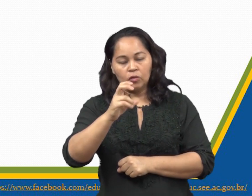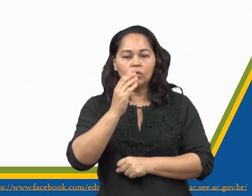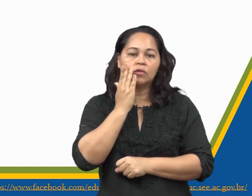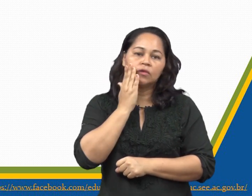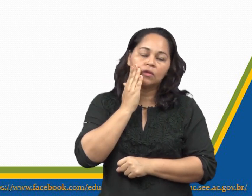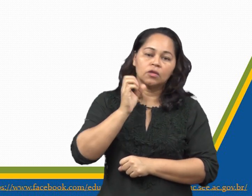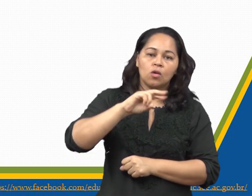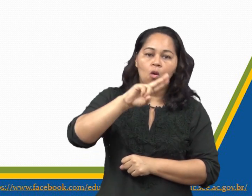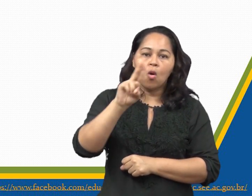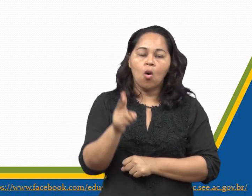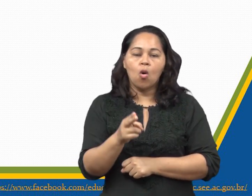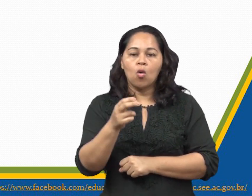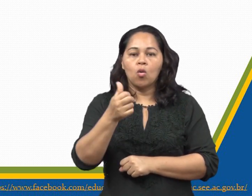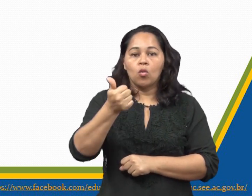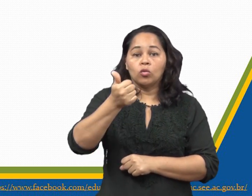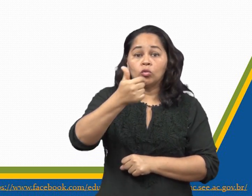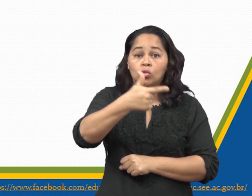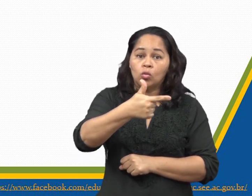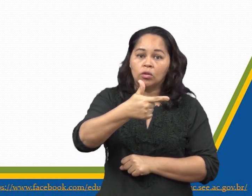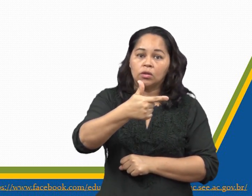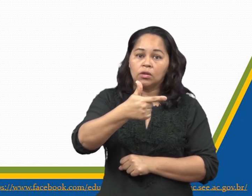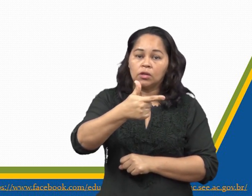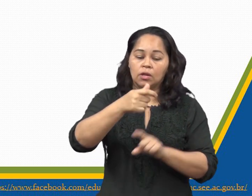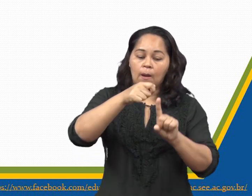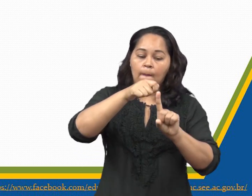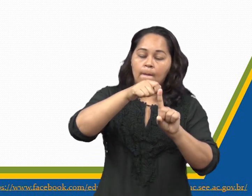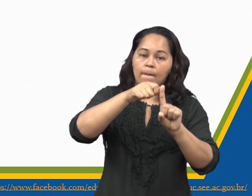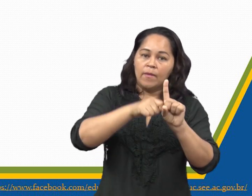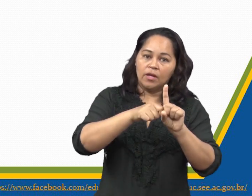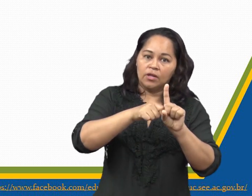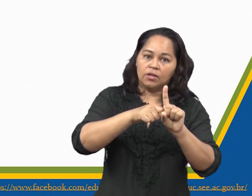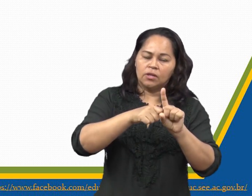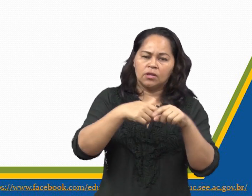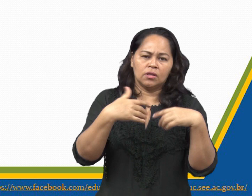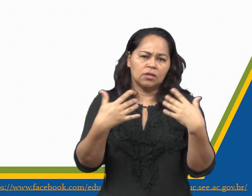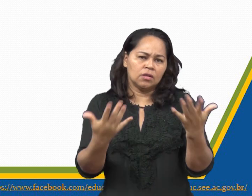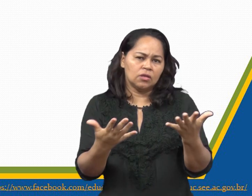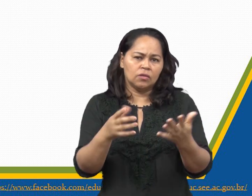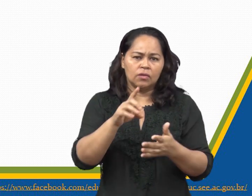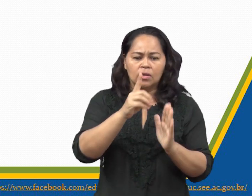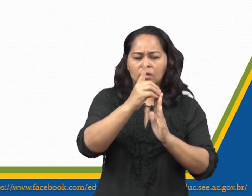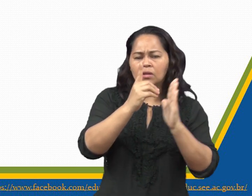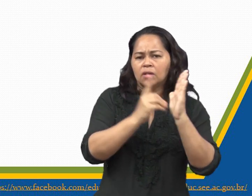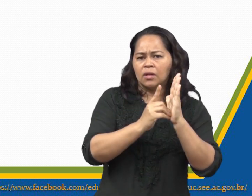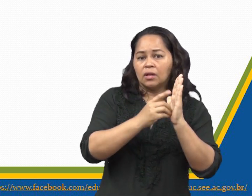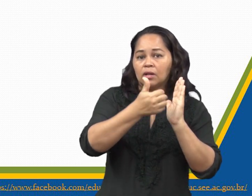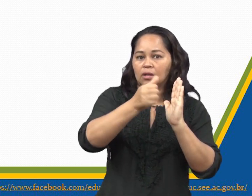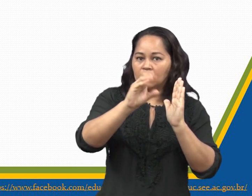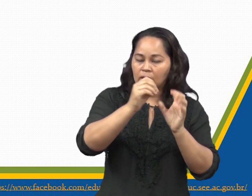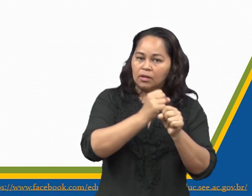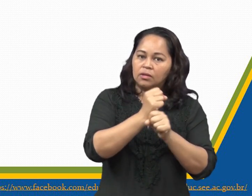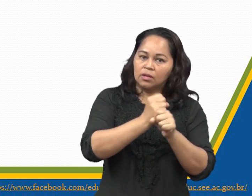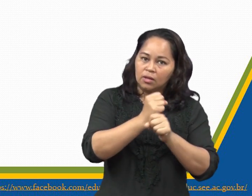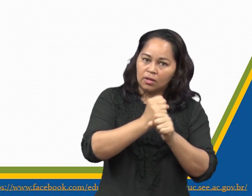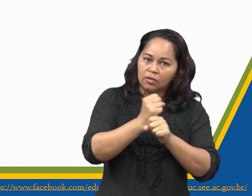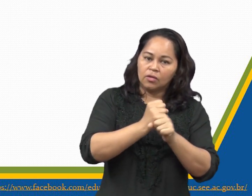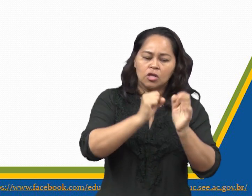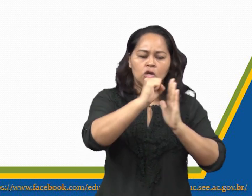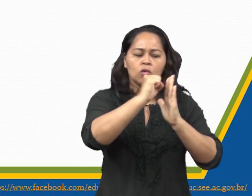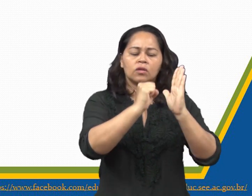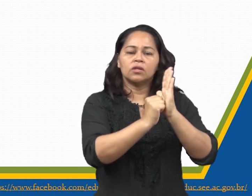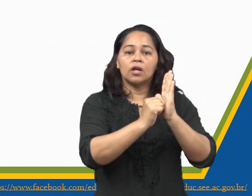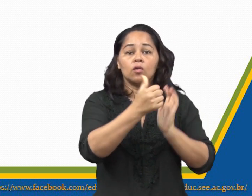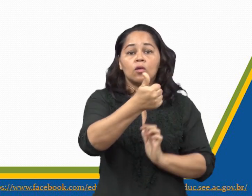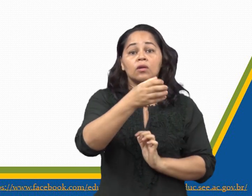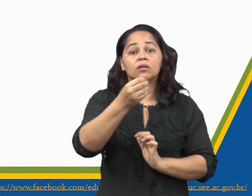meses. Uma década, 10 anos. Um século, 100